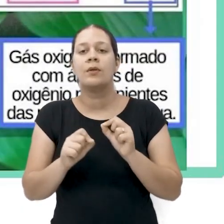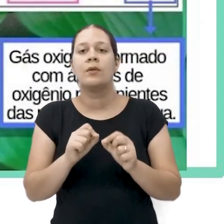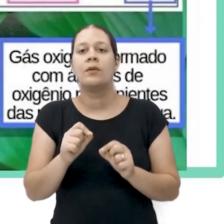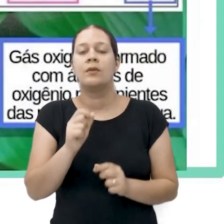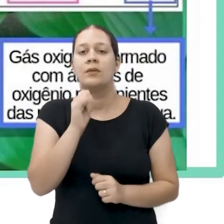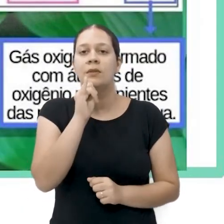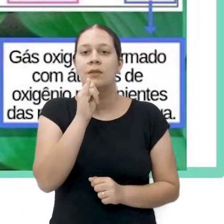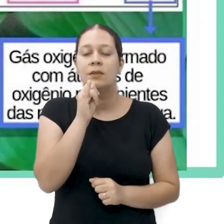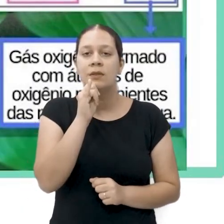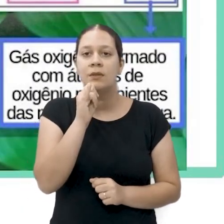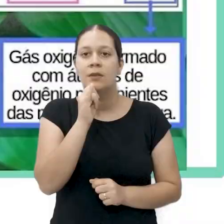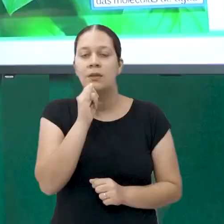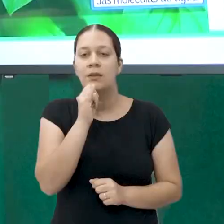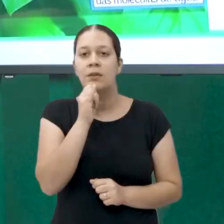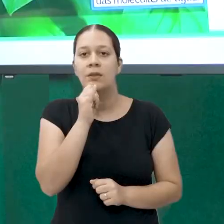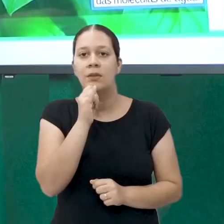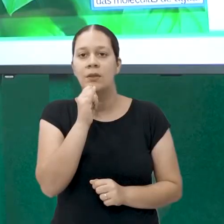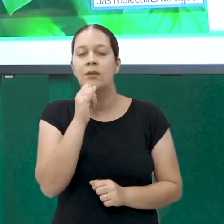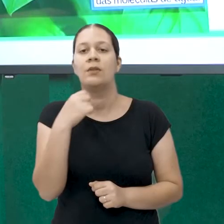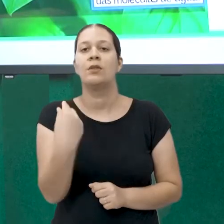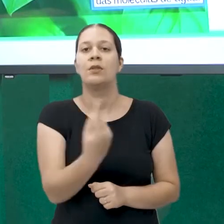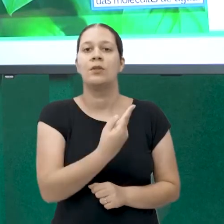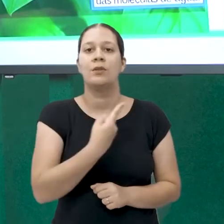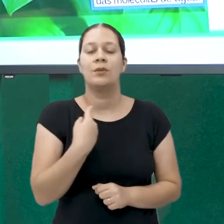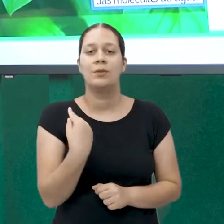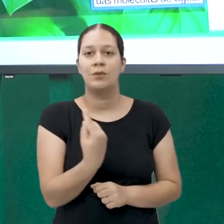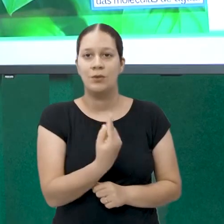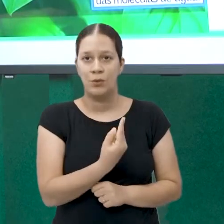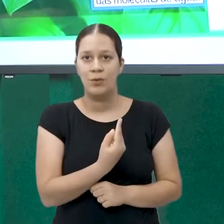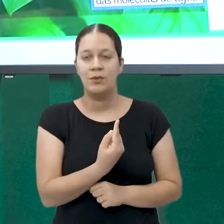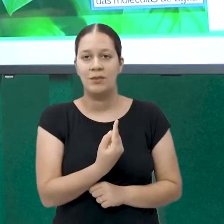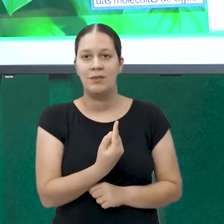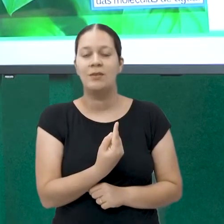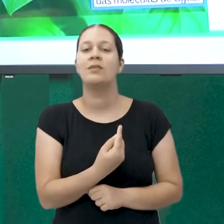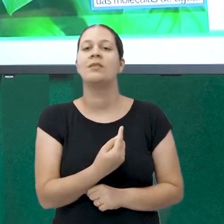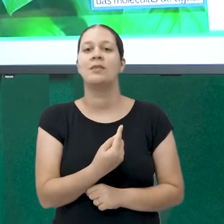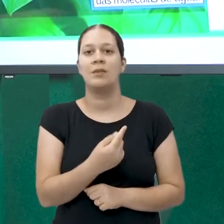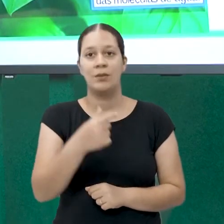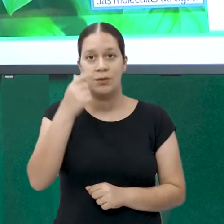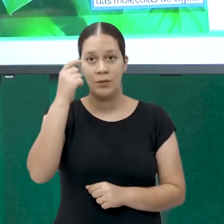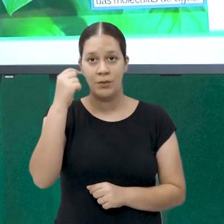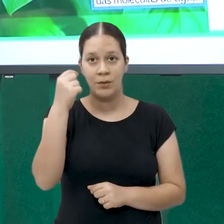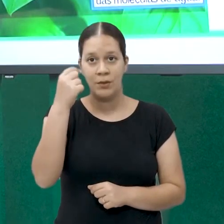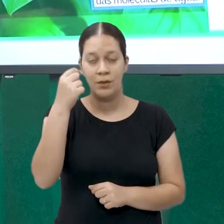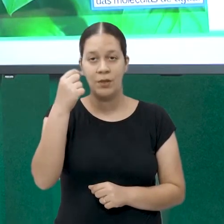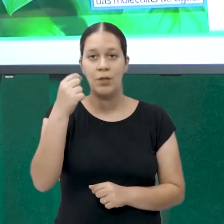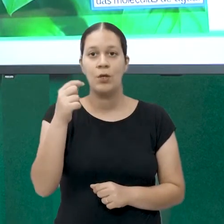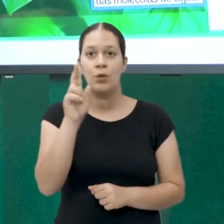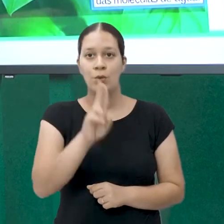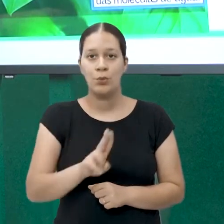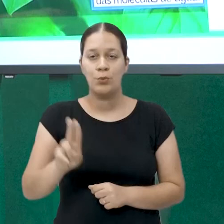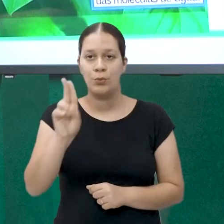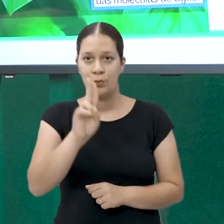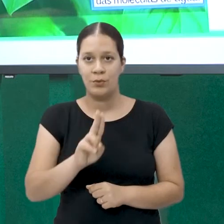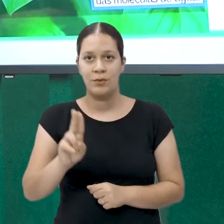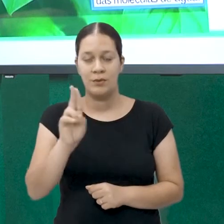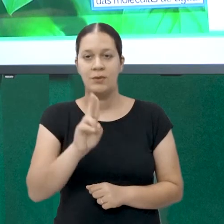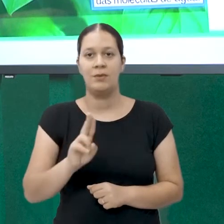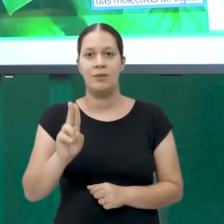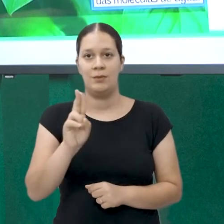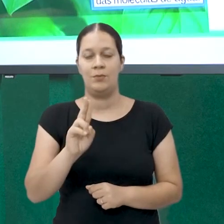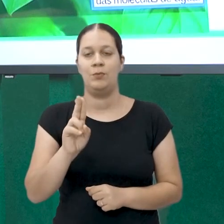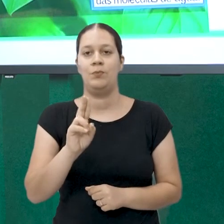atmosférico, Mas, por exemplo, quem libera muito gás carbônico para a atmosfera? Nós, seres aeróbios, que utilizamos o oxigênio e liberamos o